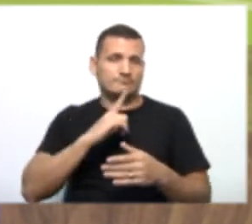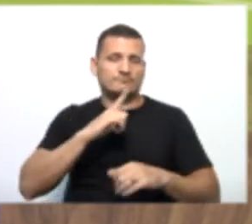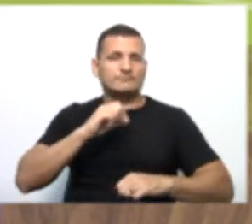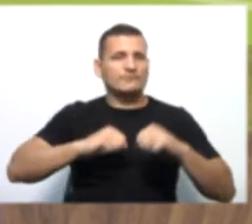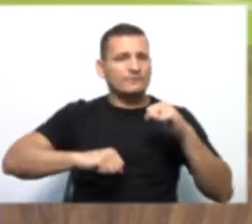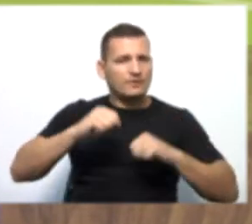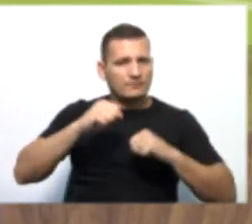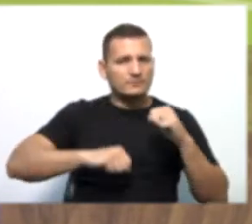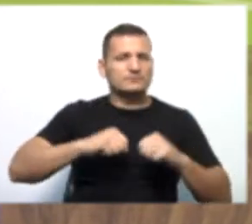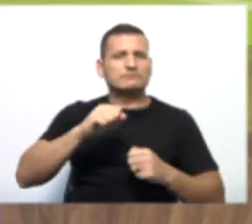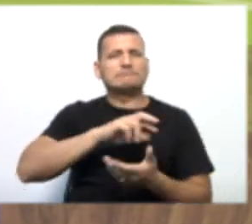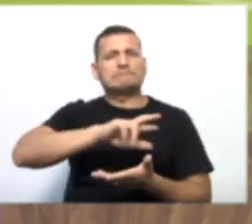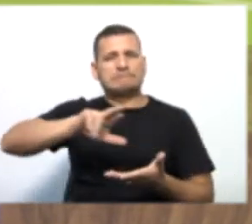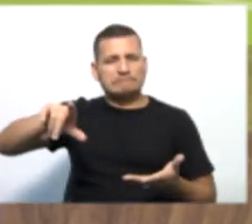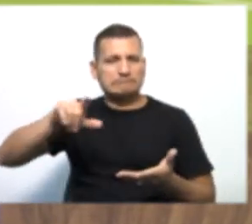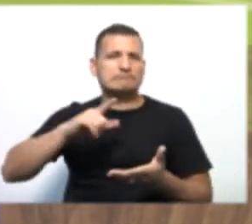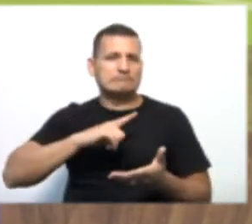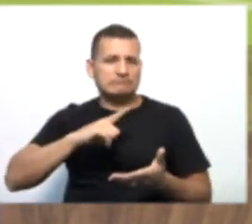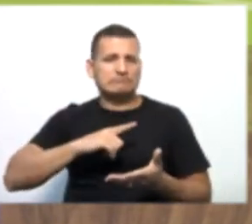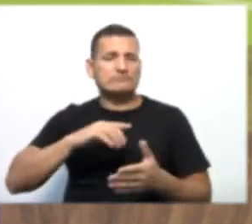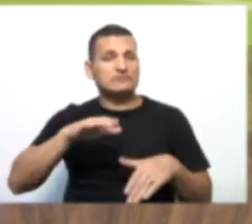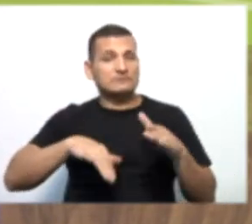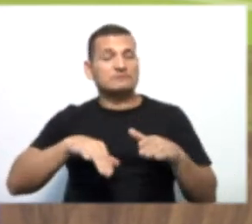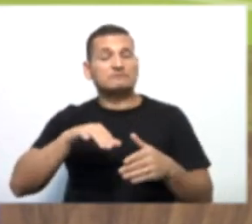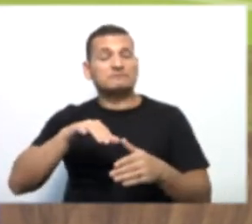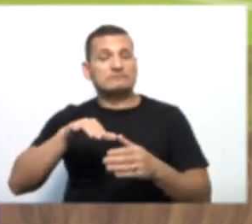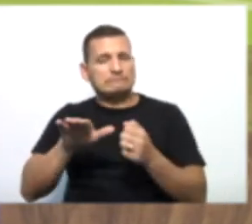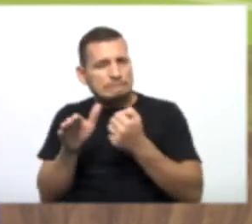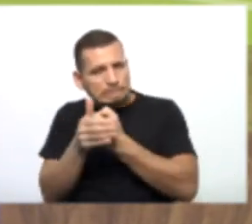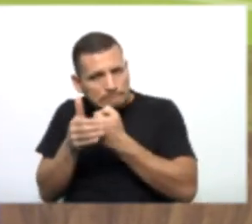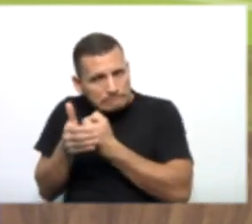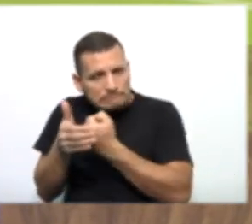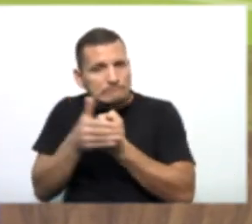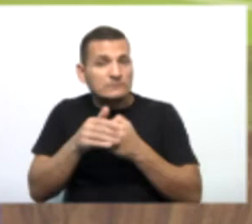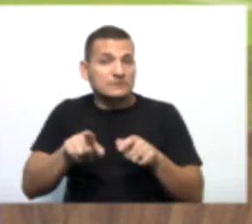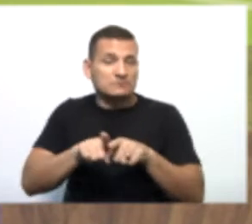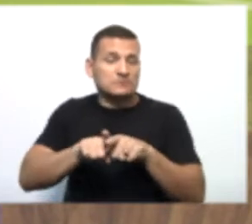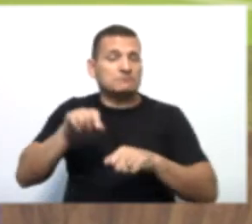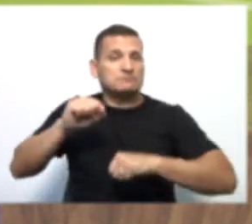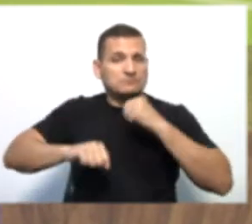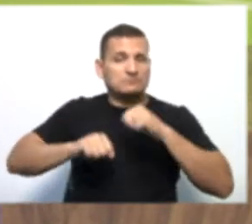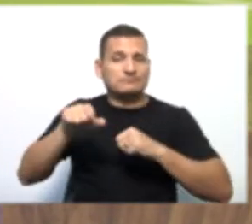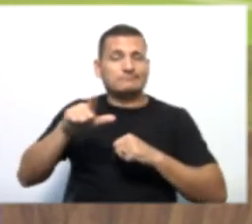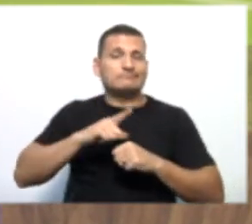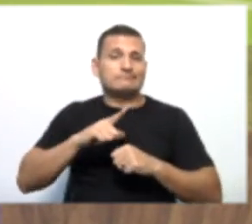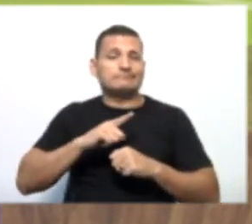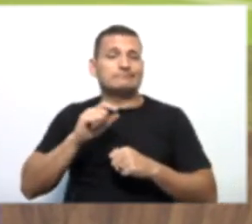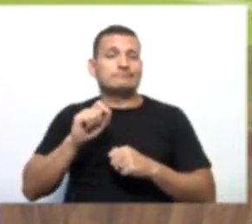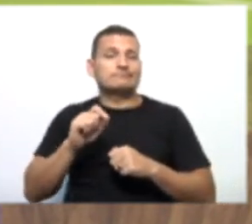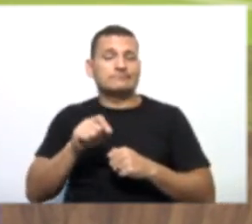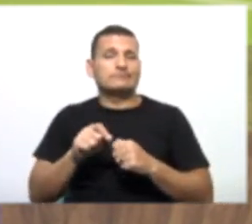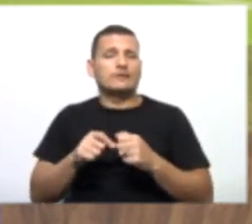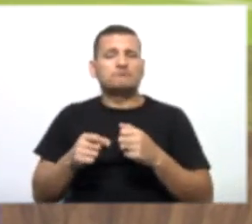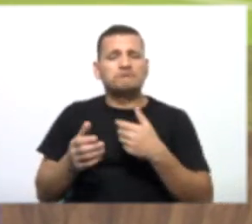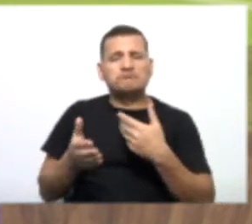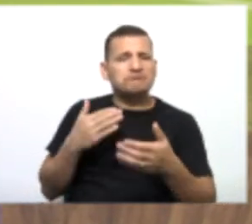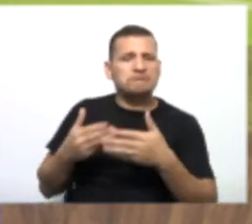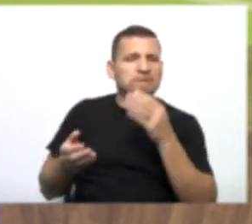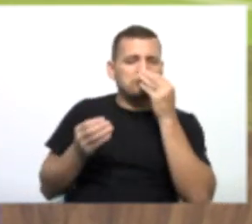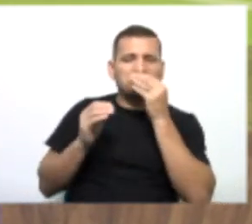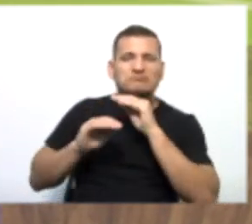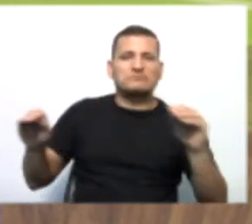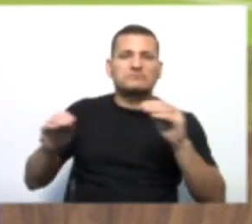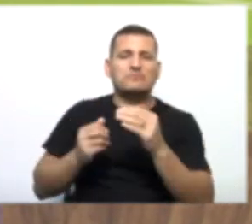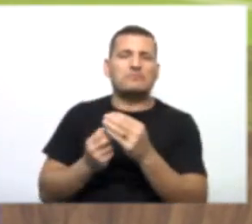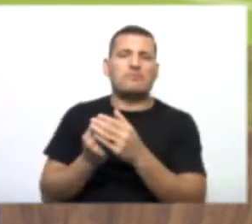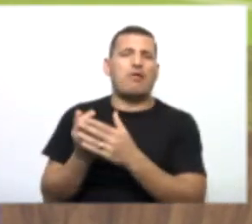fábricas aos montes e às vezes fábricas até clandestinas, né, que emitem, fazem simplesmente a sua produção lá de qualquer forma e